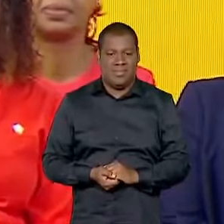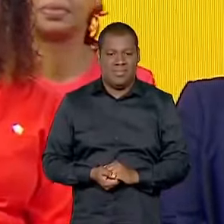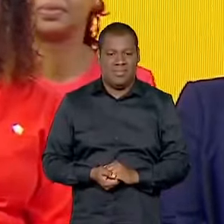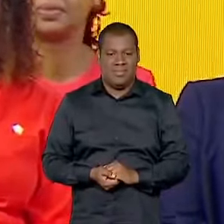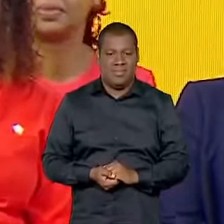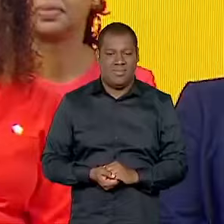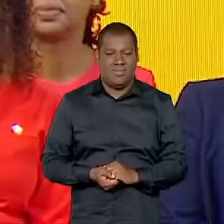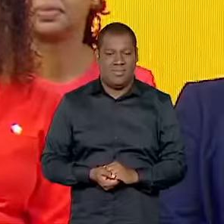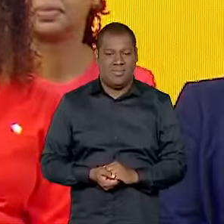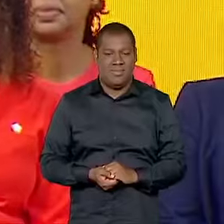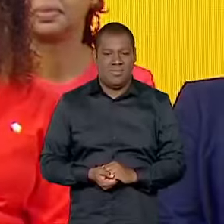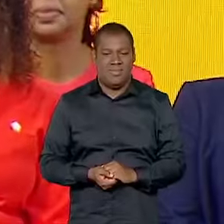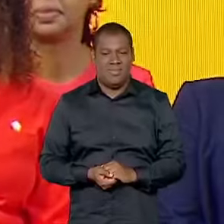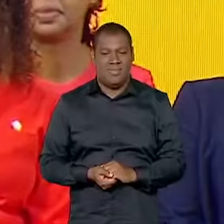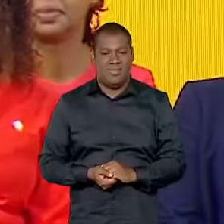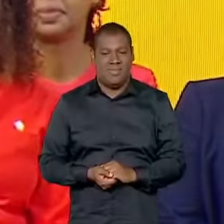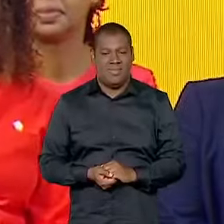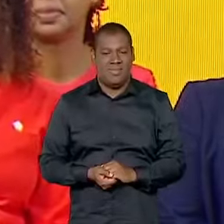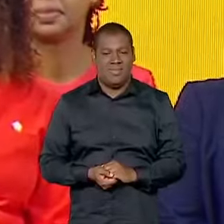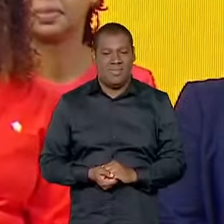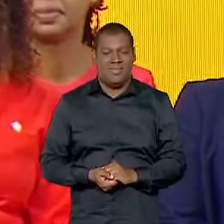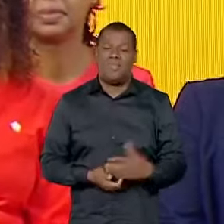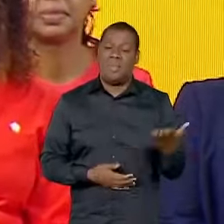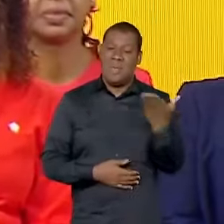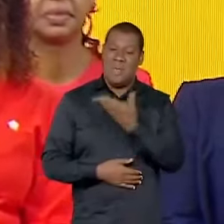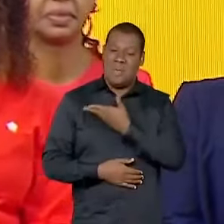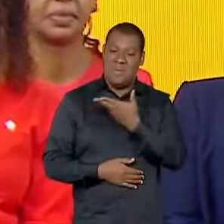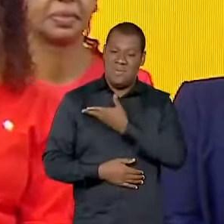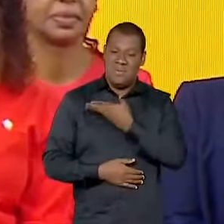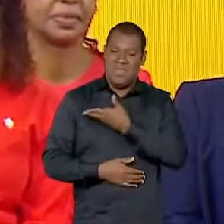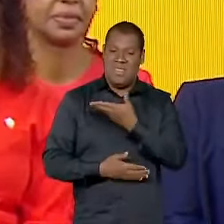Queridos e queridas companheiras